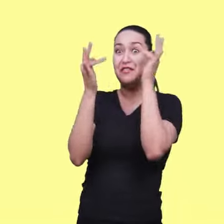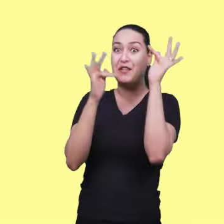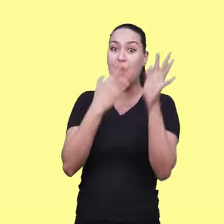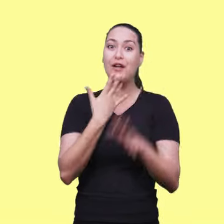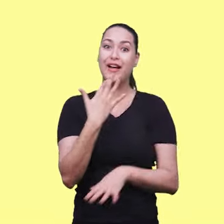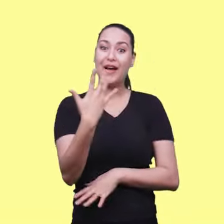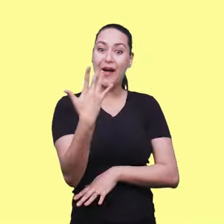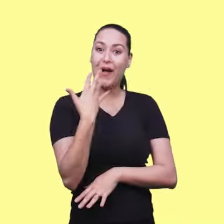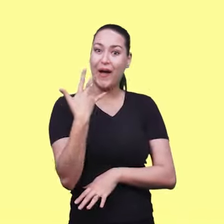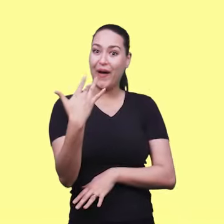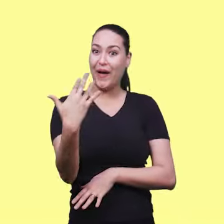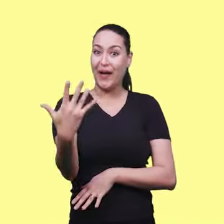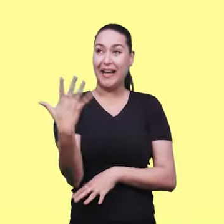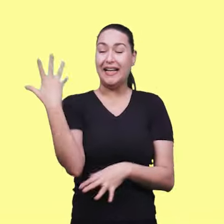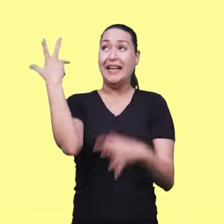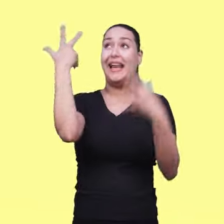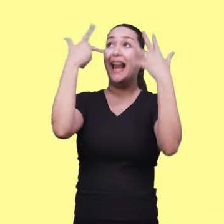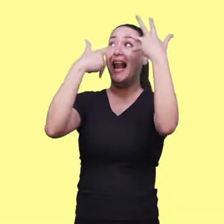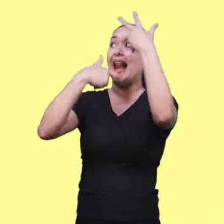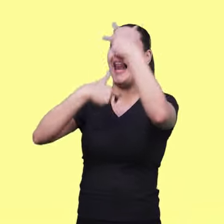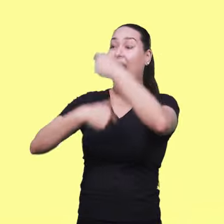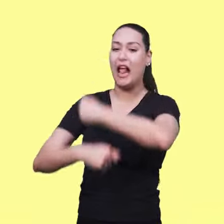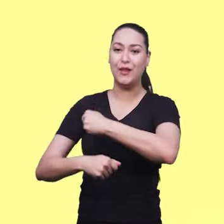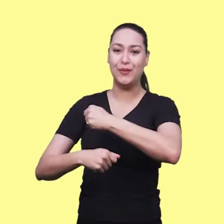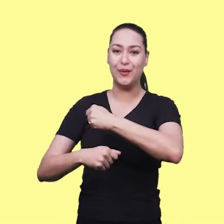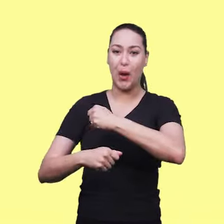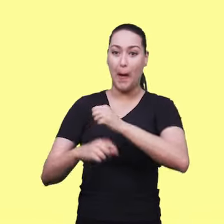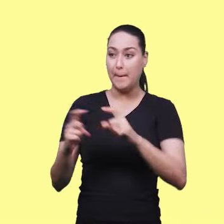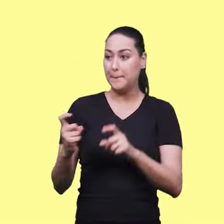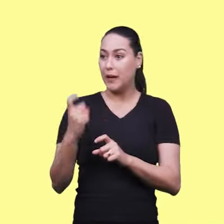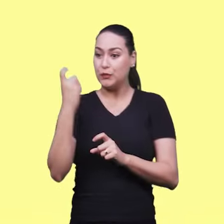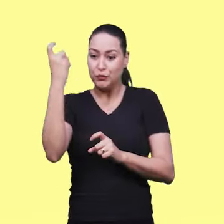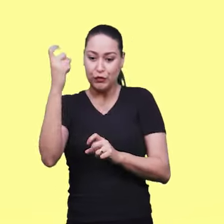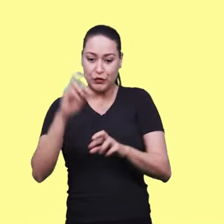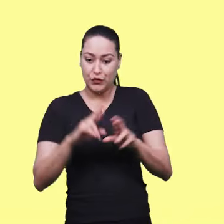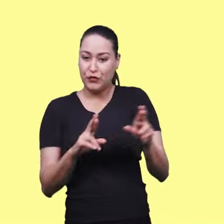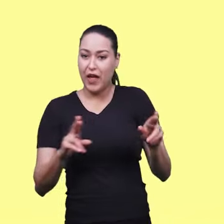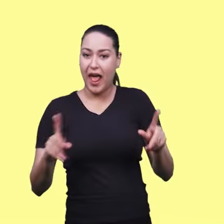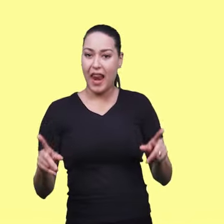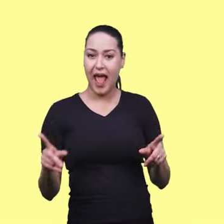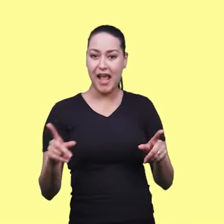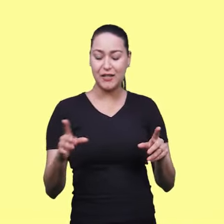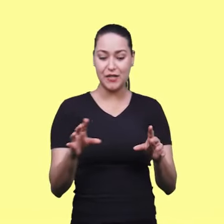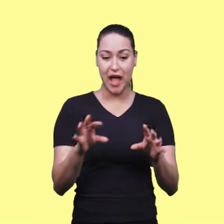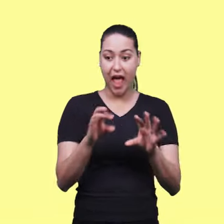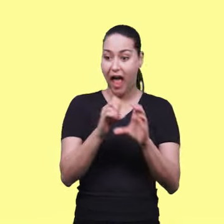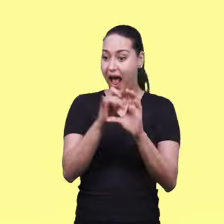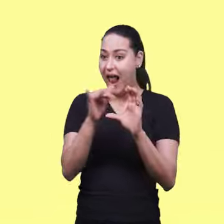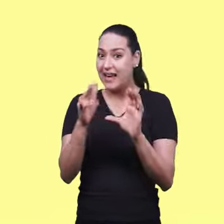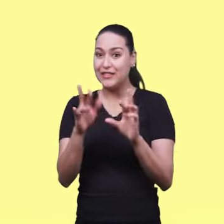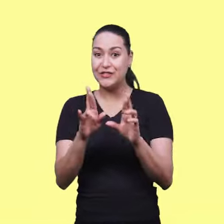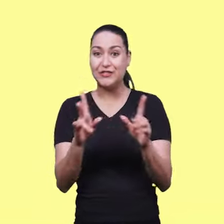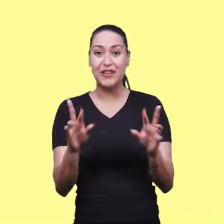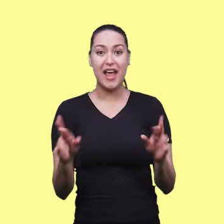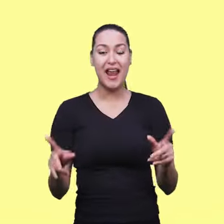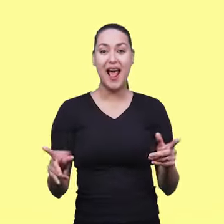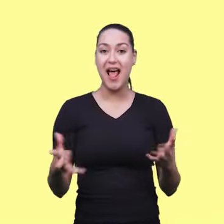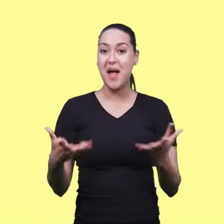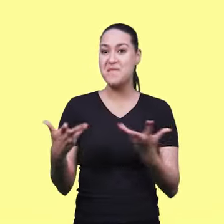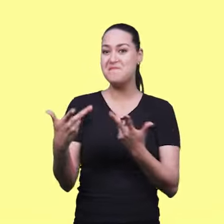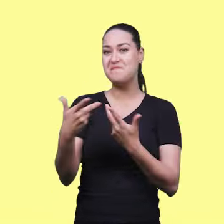de várias cores, olha só que lindo! De tamanhos, de espécies diferentes. É muito